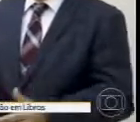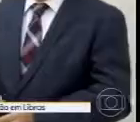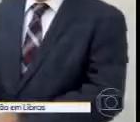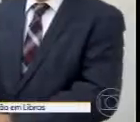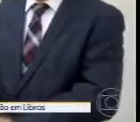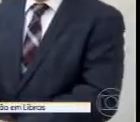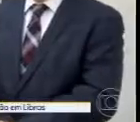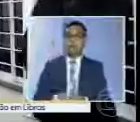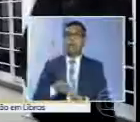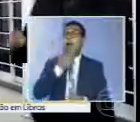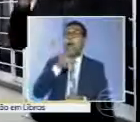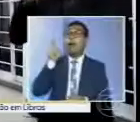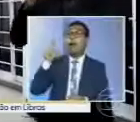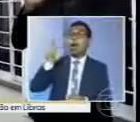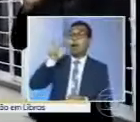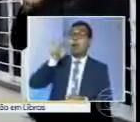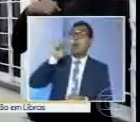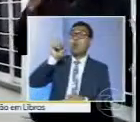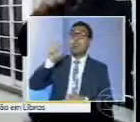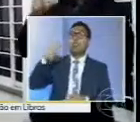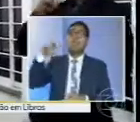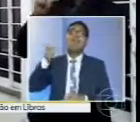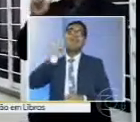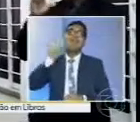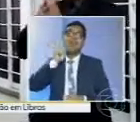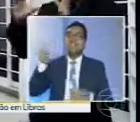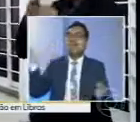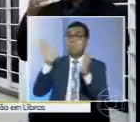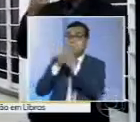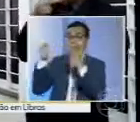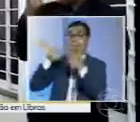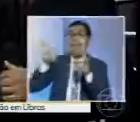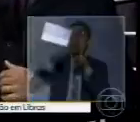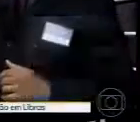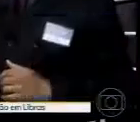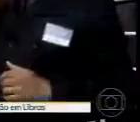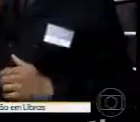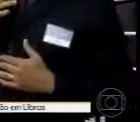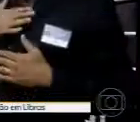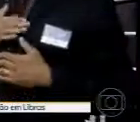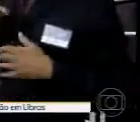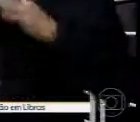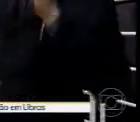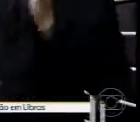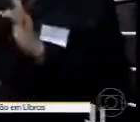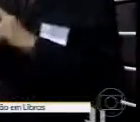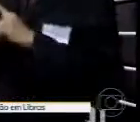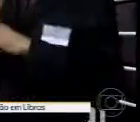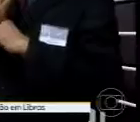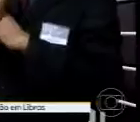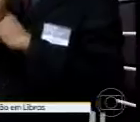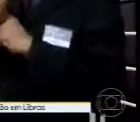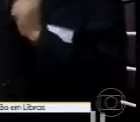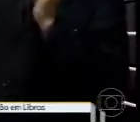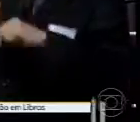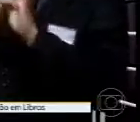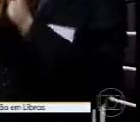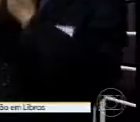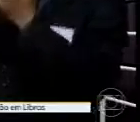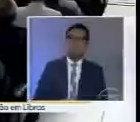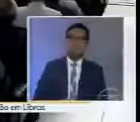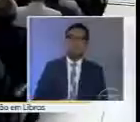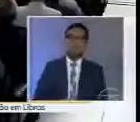que são surdos. Para o Luiz, a novidade veio como um presente. É o meu idioma. Agora eu consigo entender e me sinto muito feliz por